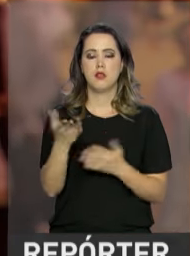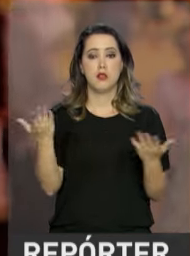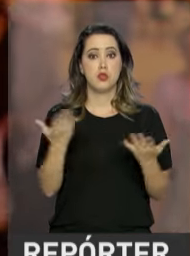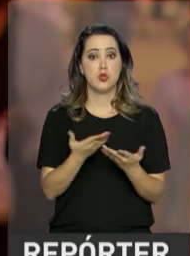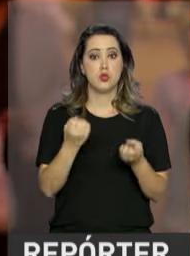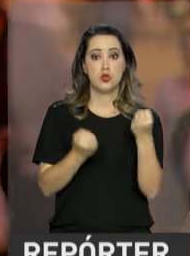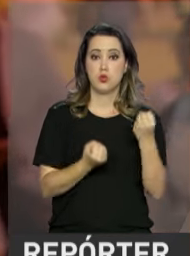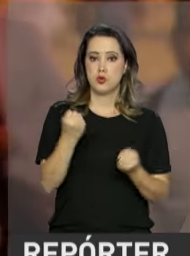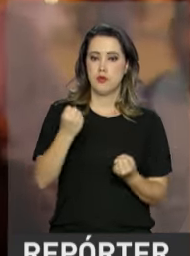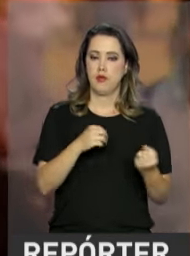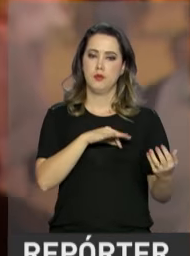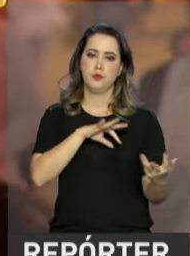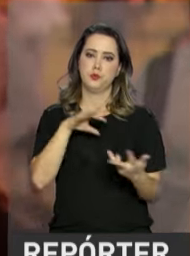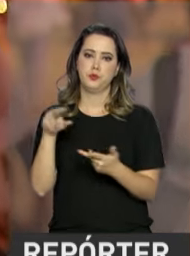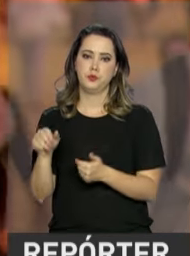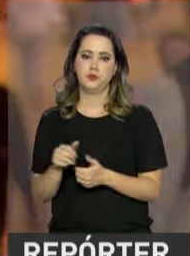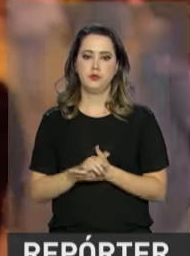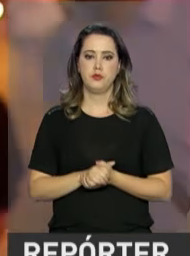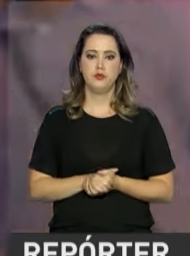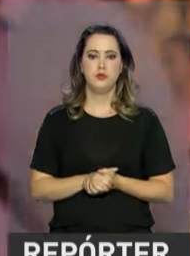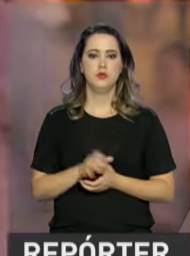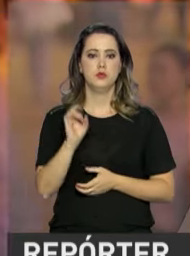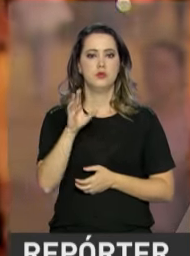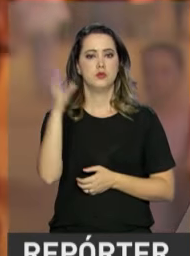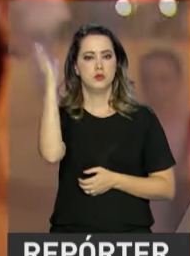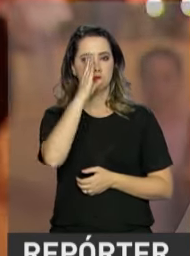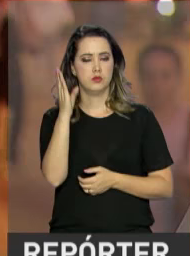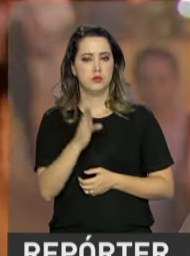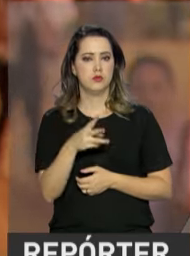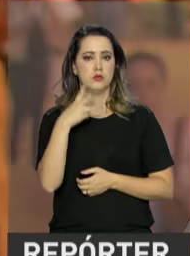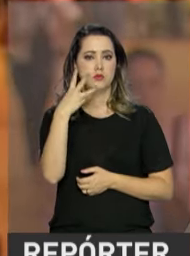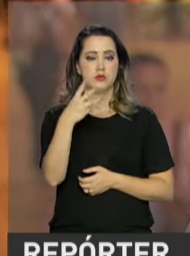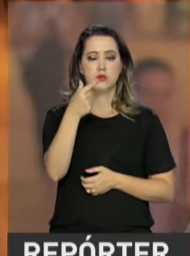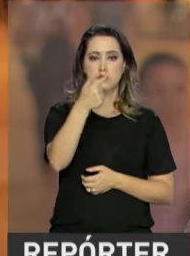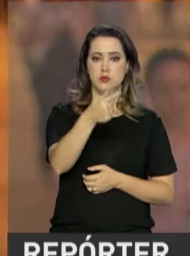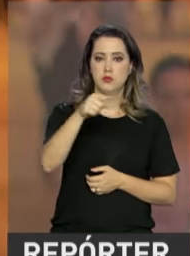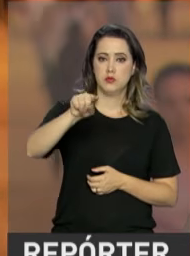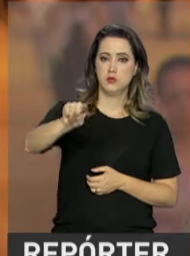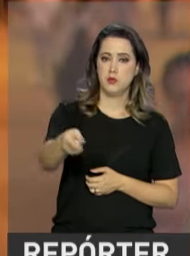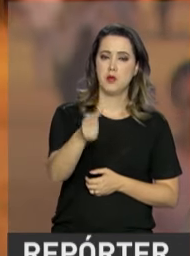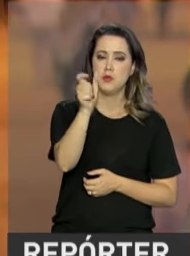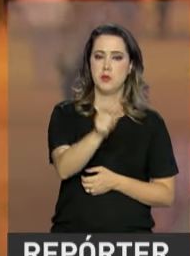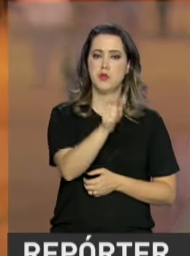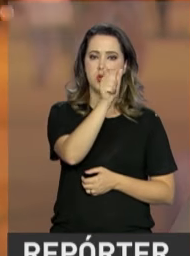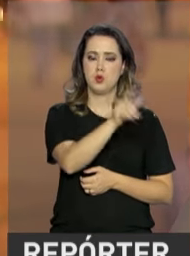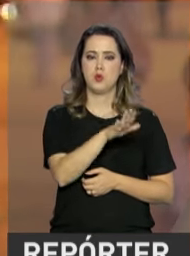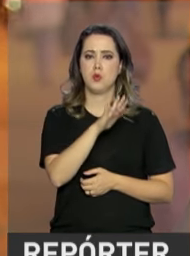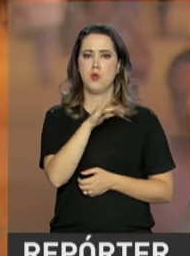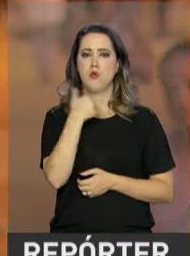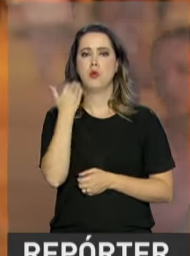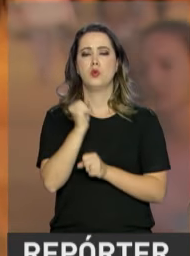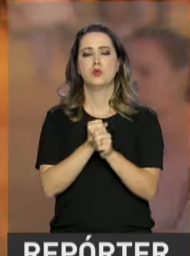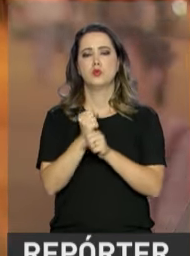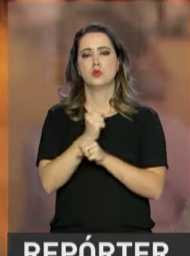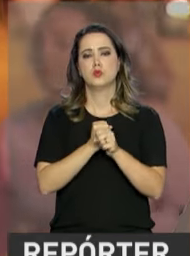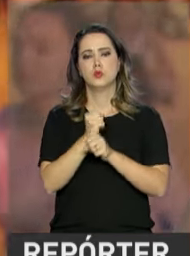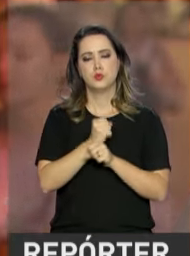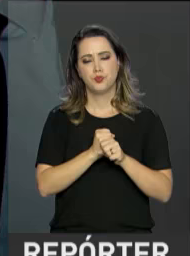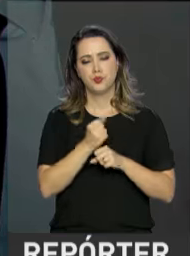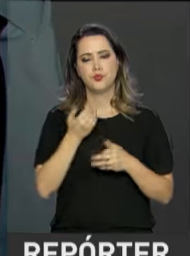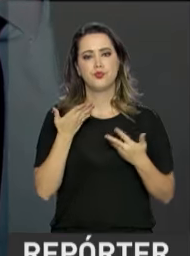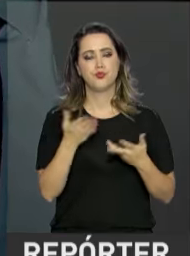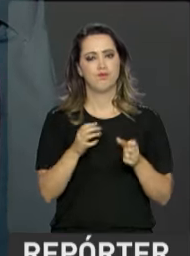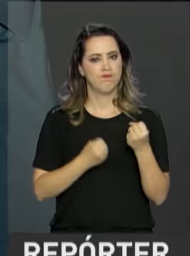de veículos no mundo. Só no Brasil, 37 mil pessoas morrem anualmente no